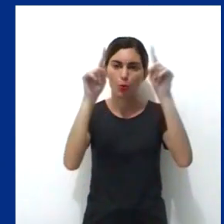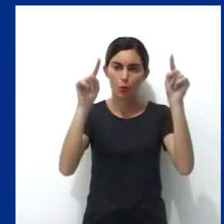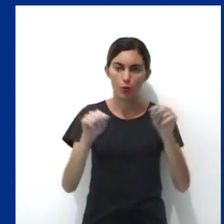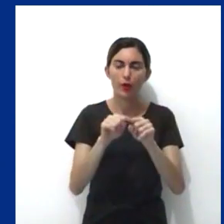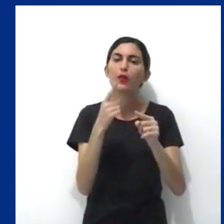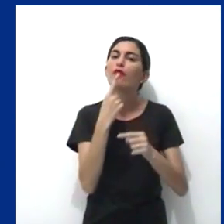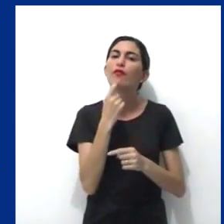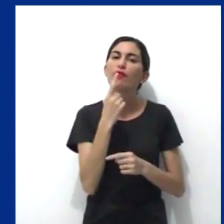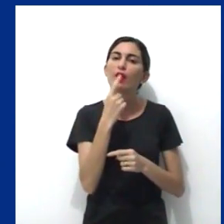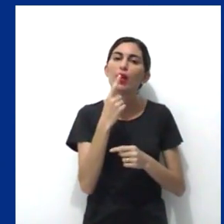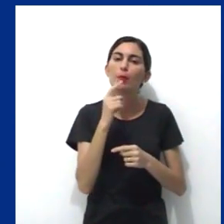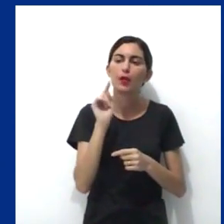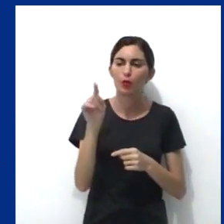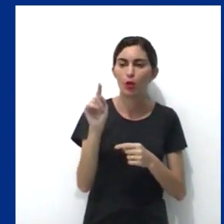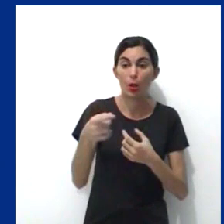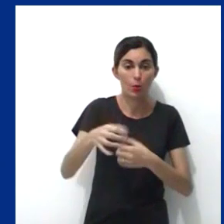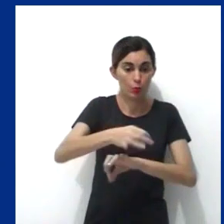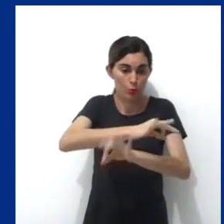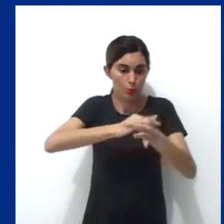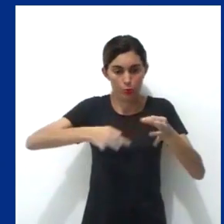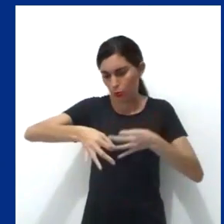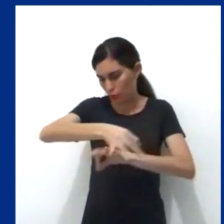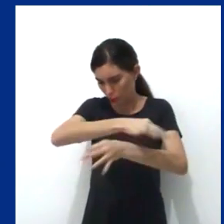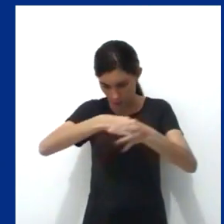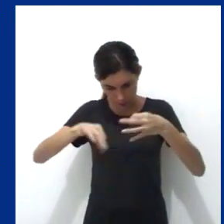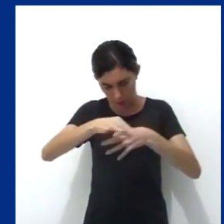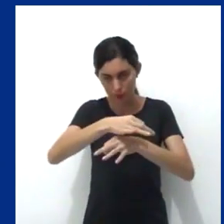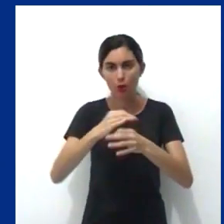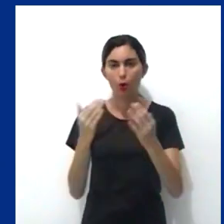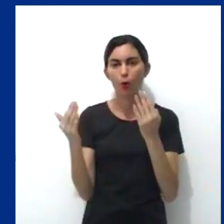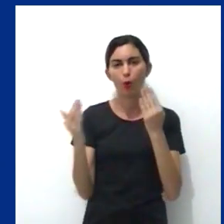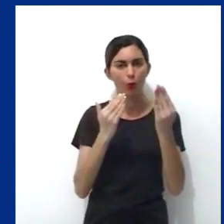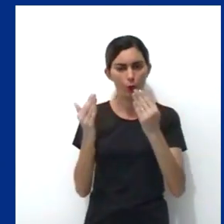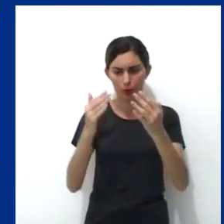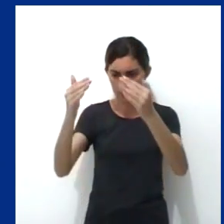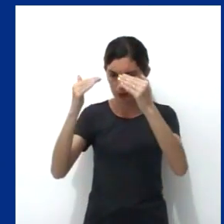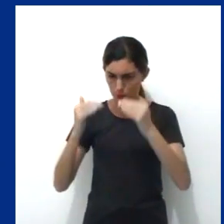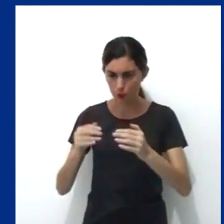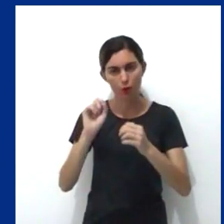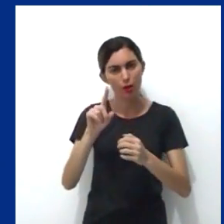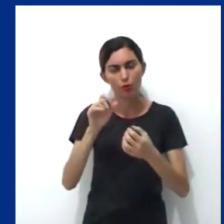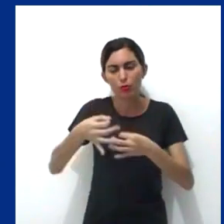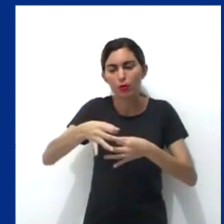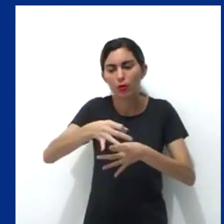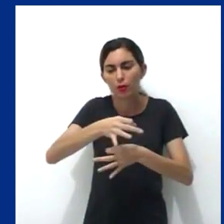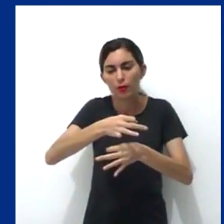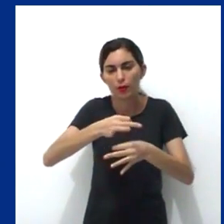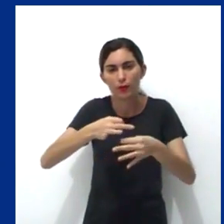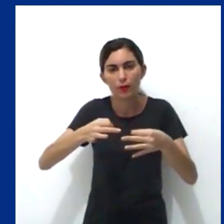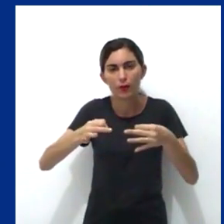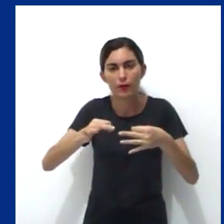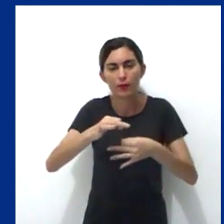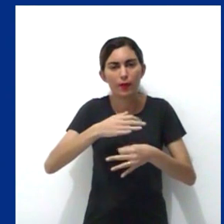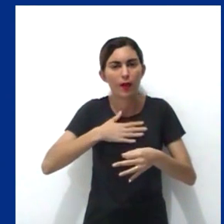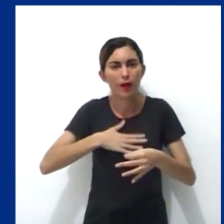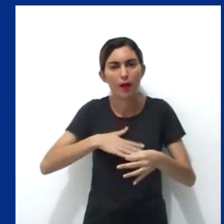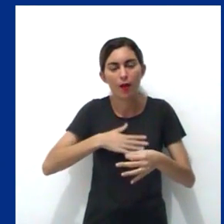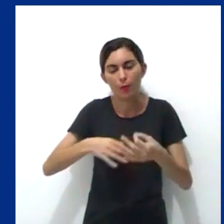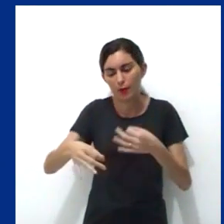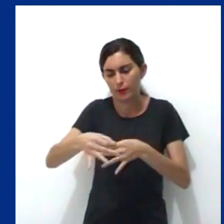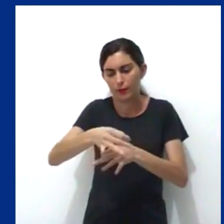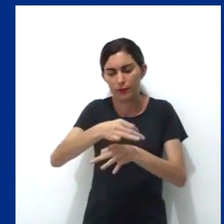vai subir, vai dilatar e vai marcar a temperatura, vai marcar o grau de agitação dessas moléculas. Você está vendo